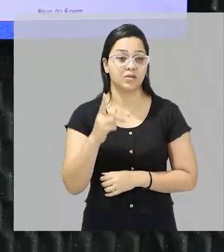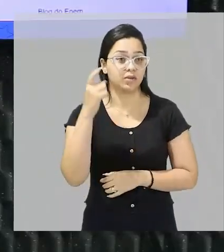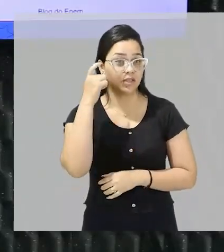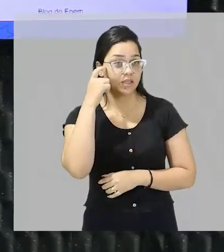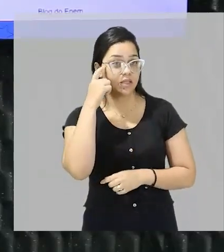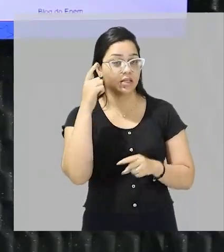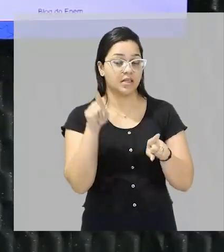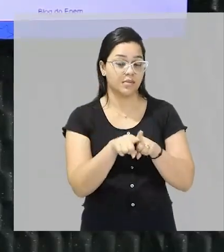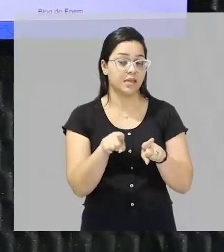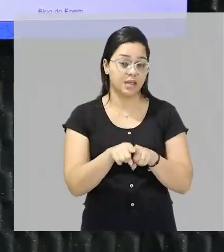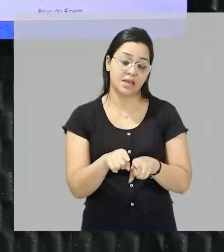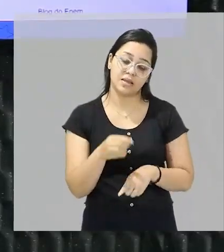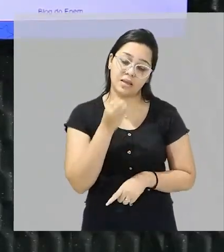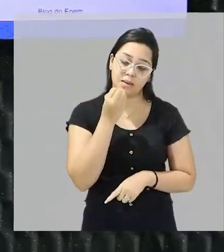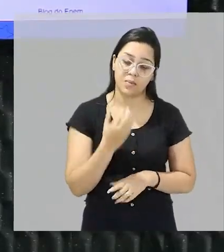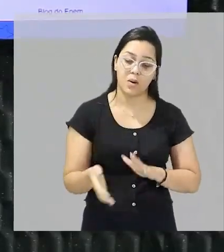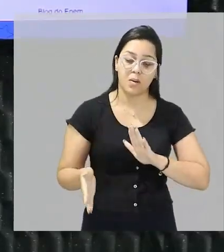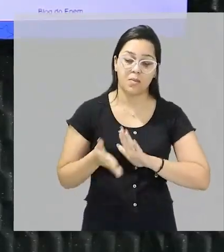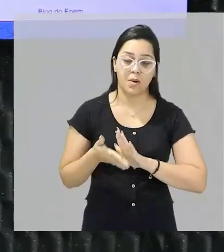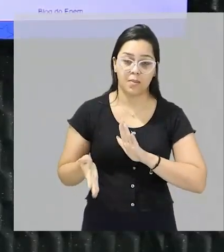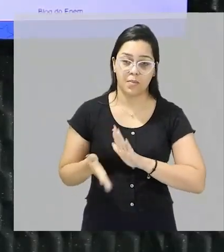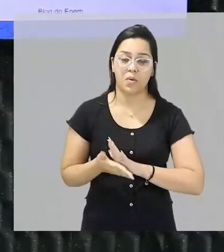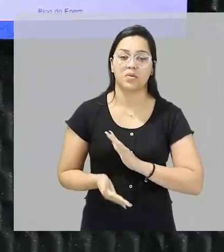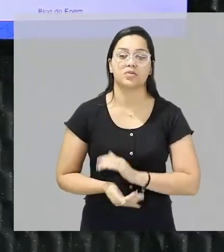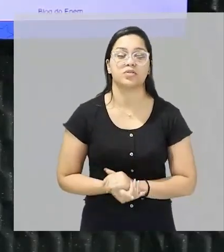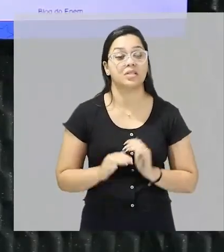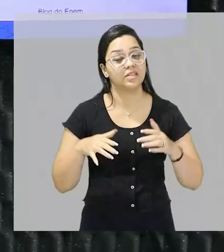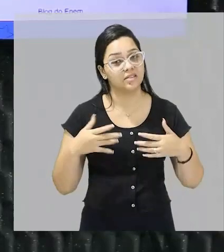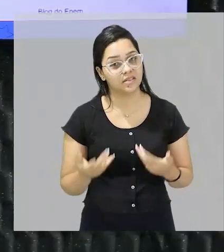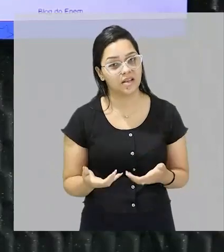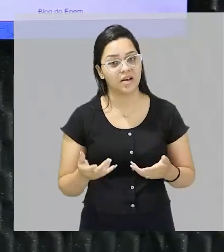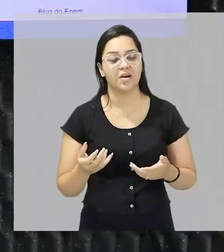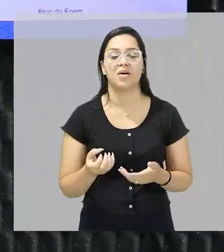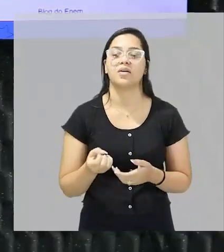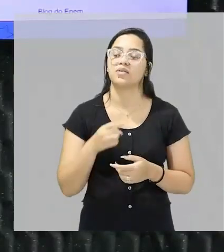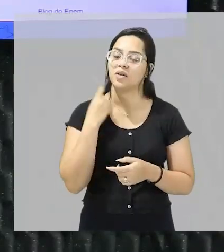ideia e faça, então, a sua proposta de intervenção. Então é isso,